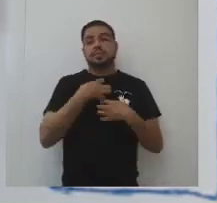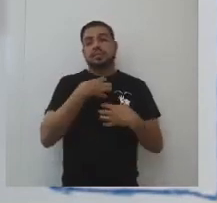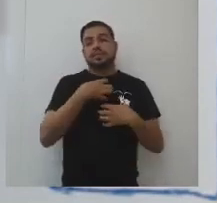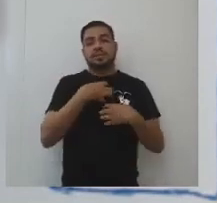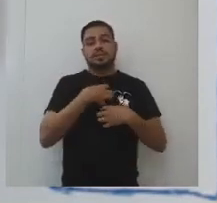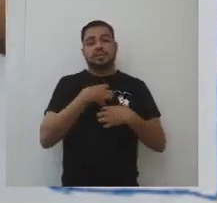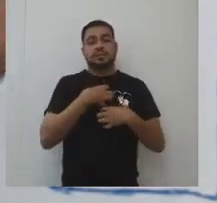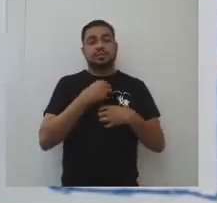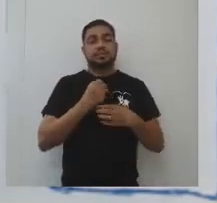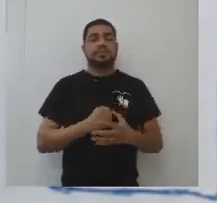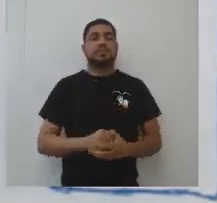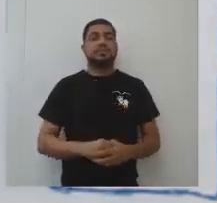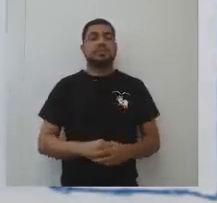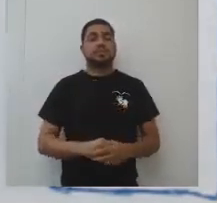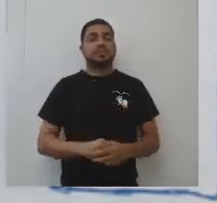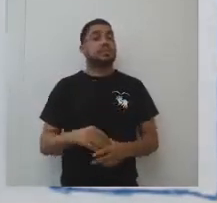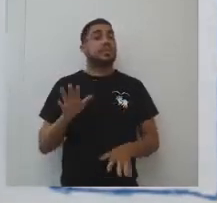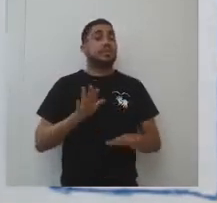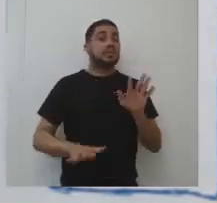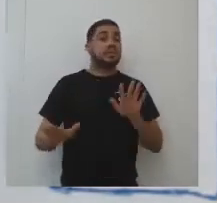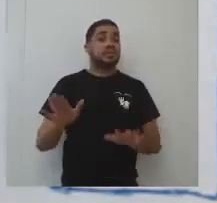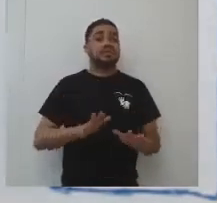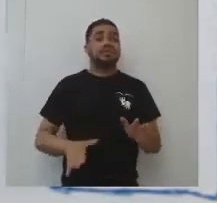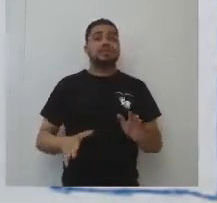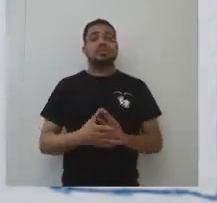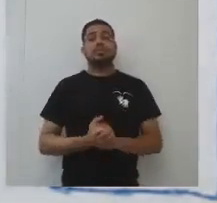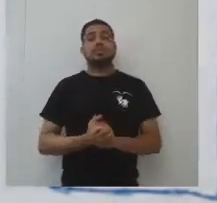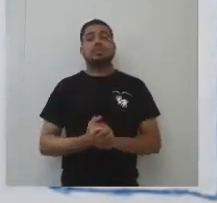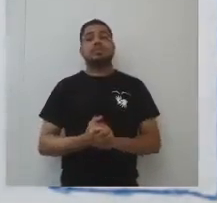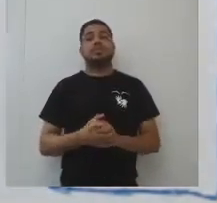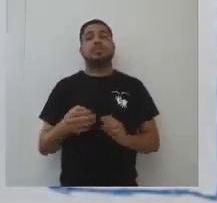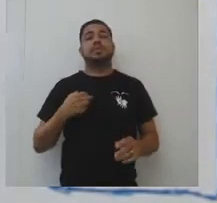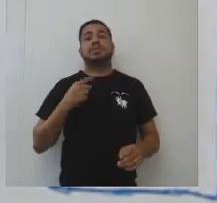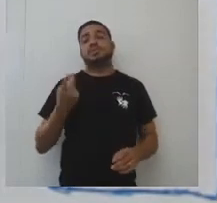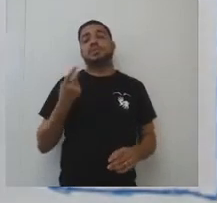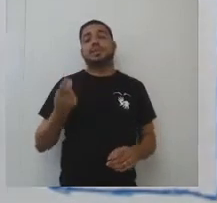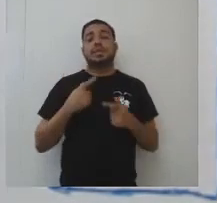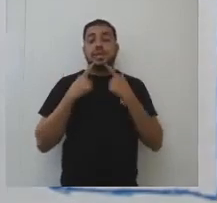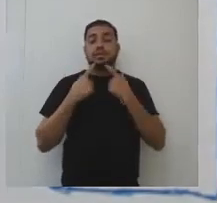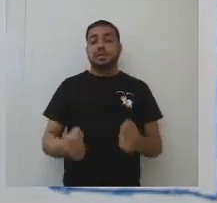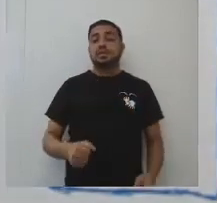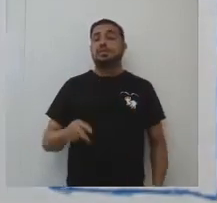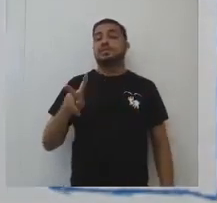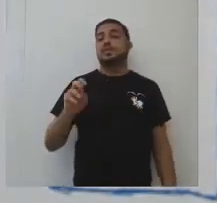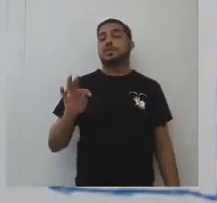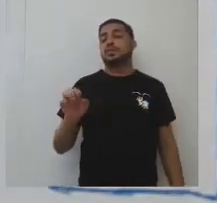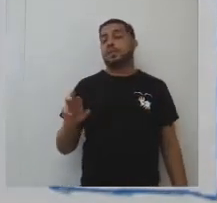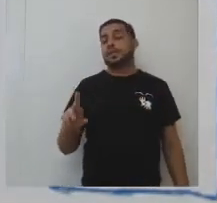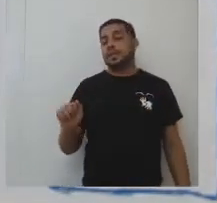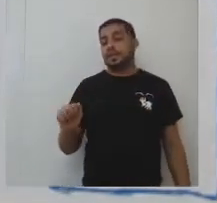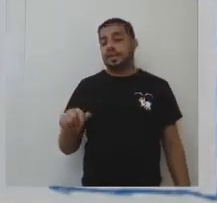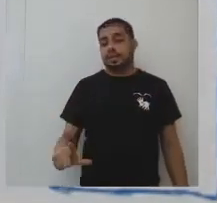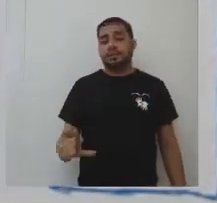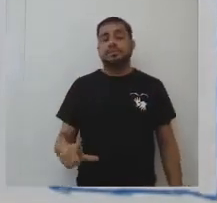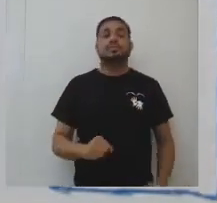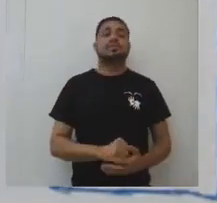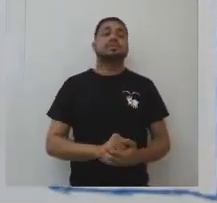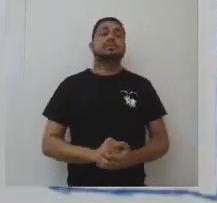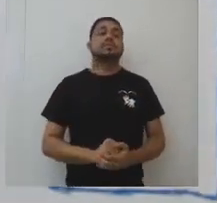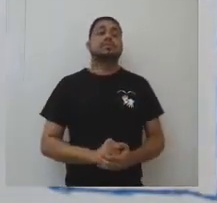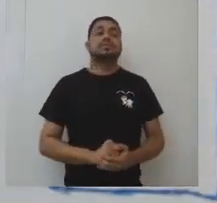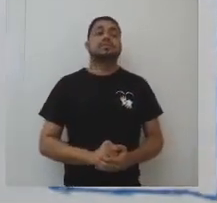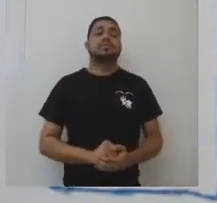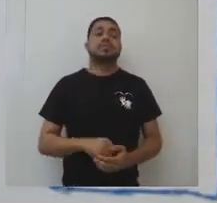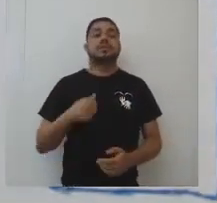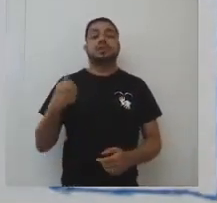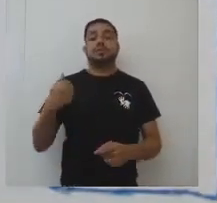sentido. Veja, cuidado na sentença. Quando eu faço assim na linguagem vetorial, A